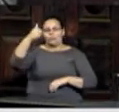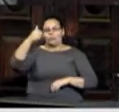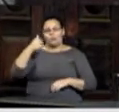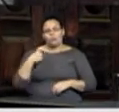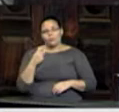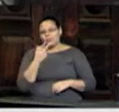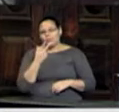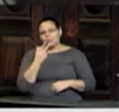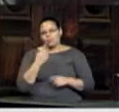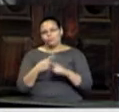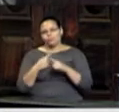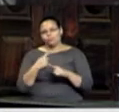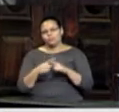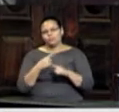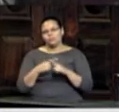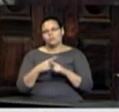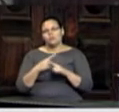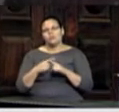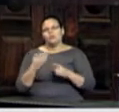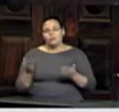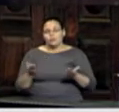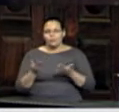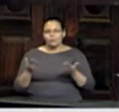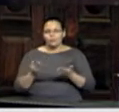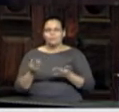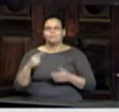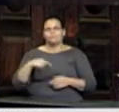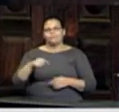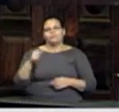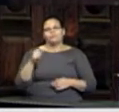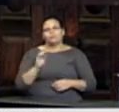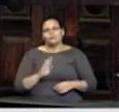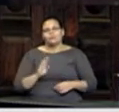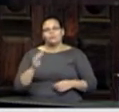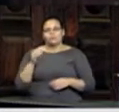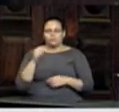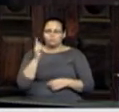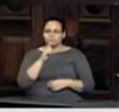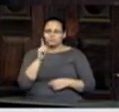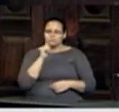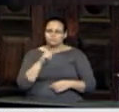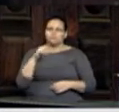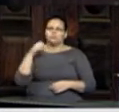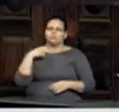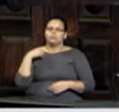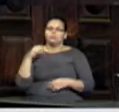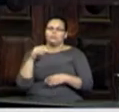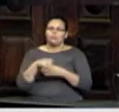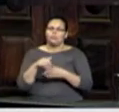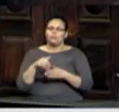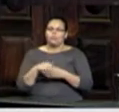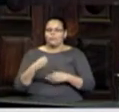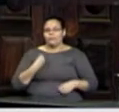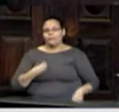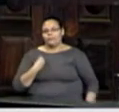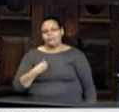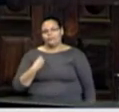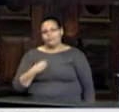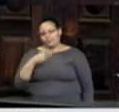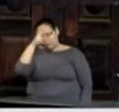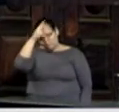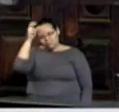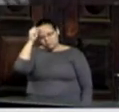eu falo isso porque Vossa Excelência acaba de se eleger também prefeito da cidade em que o senhor mora, que o senhor vive e que o senhor